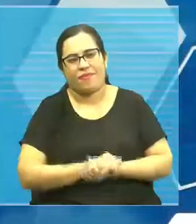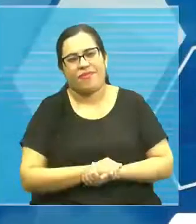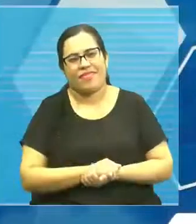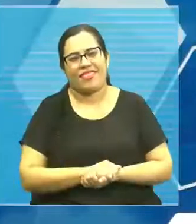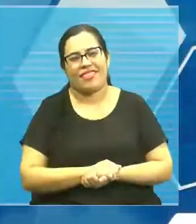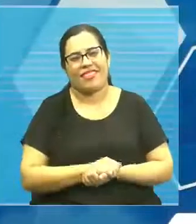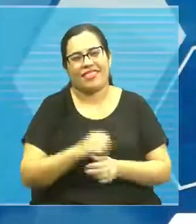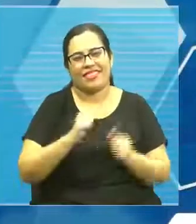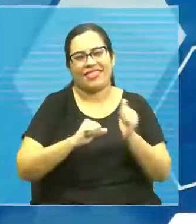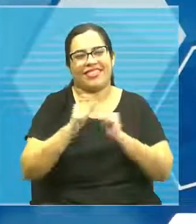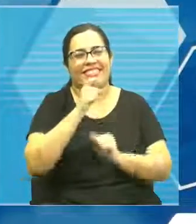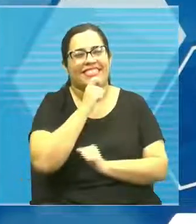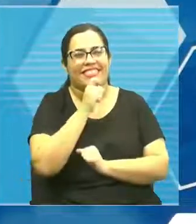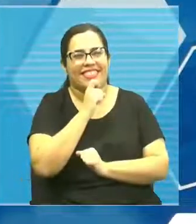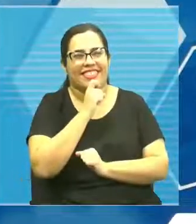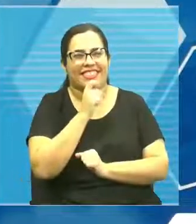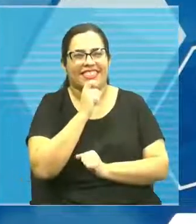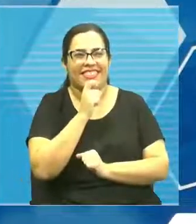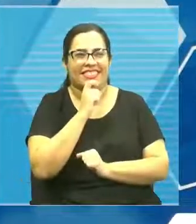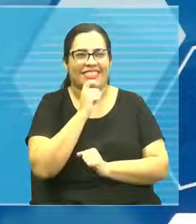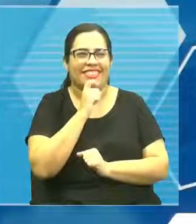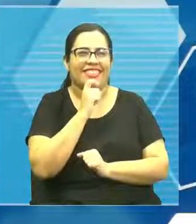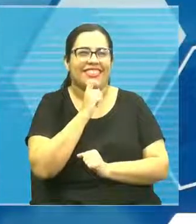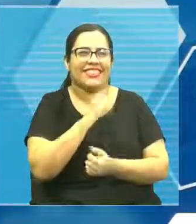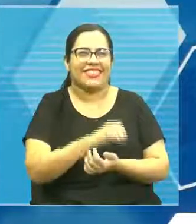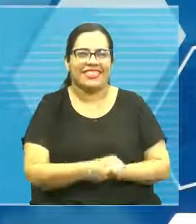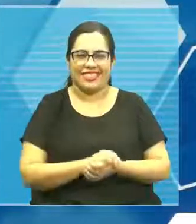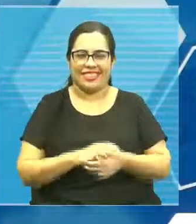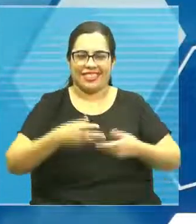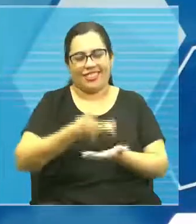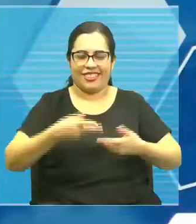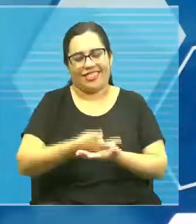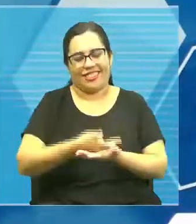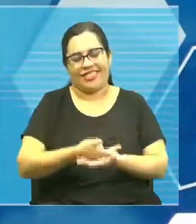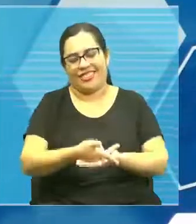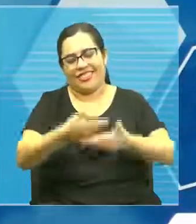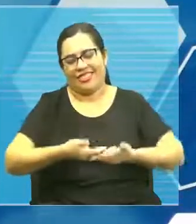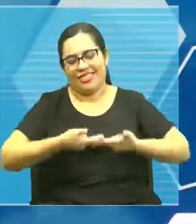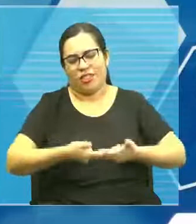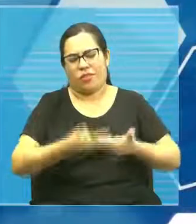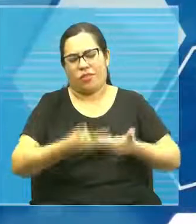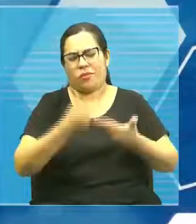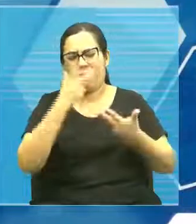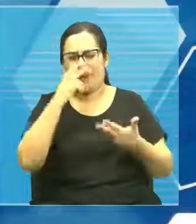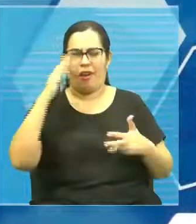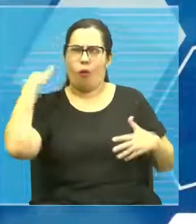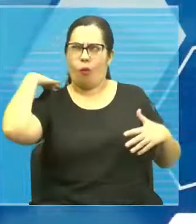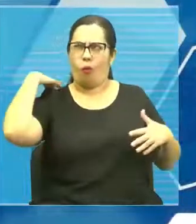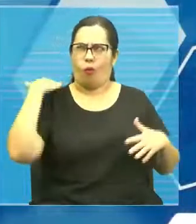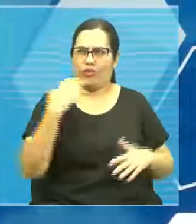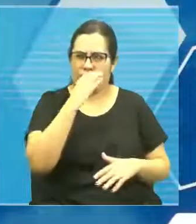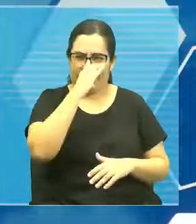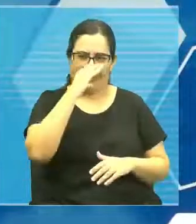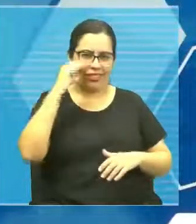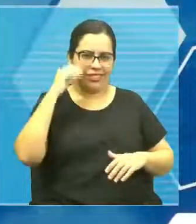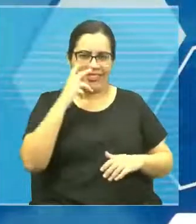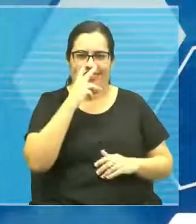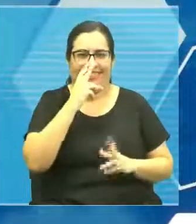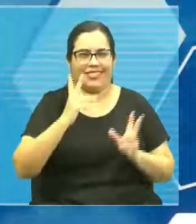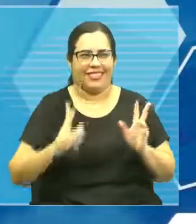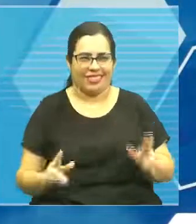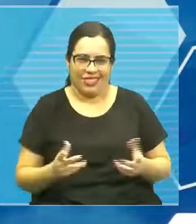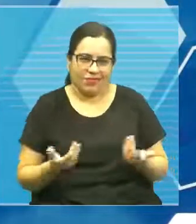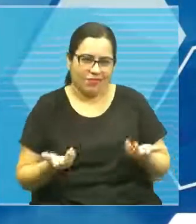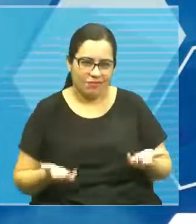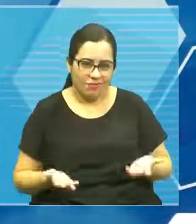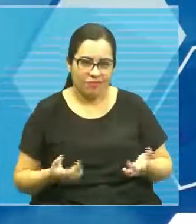Que era para esfriar, minha gente. Que não tinha quem encostasse as costas na rede, que parecia estar encostando na brasa. Quente.